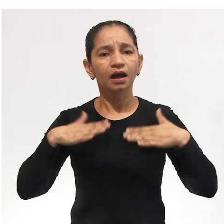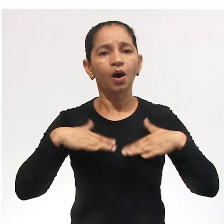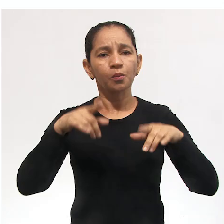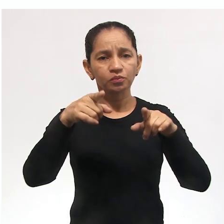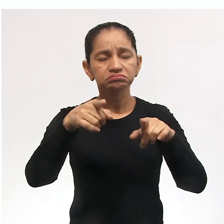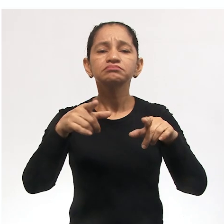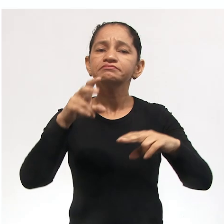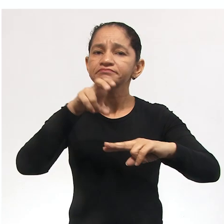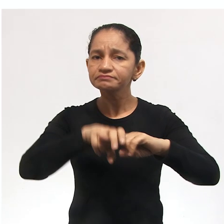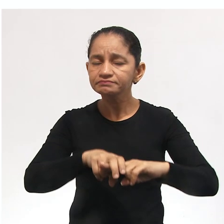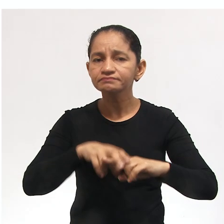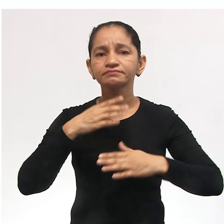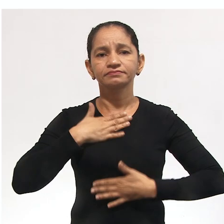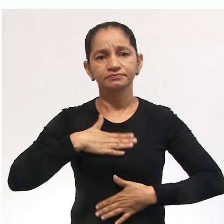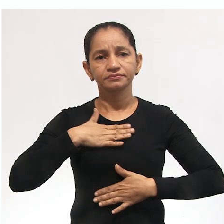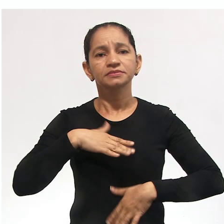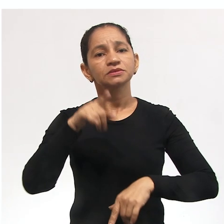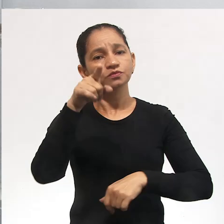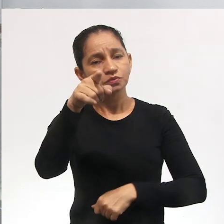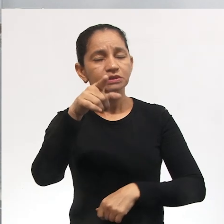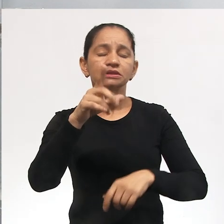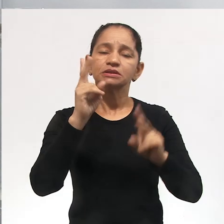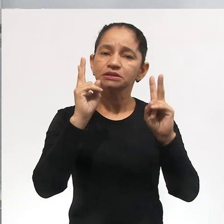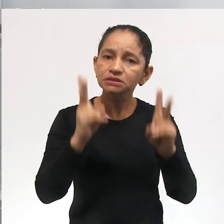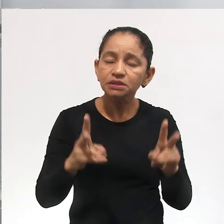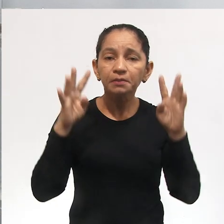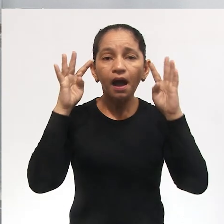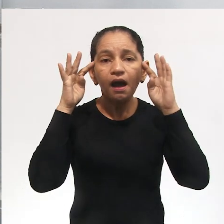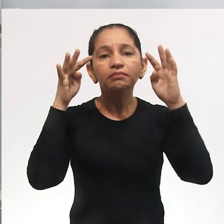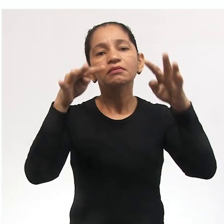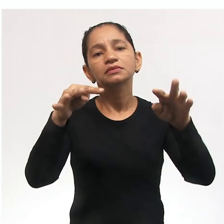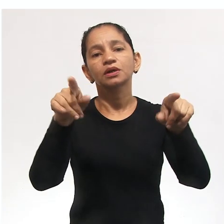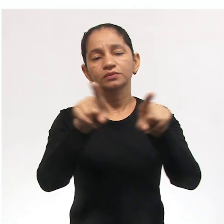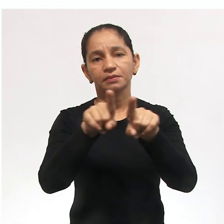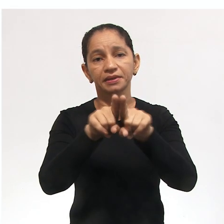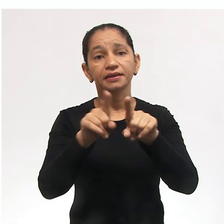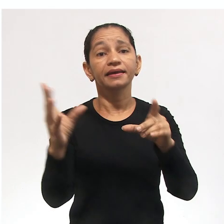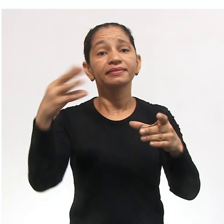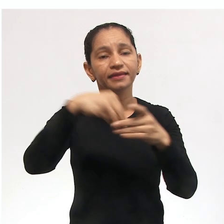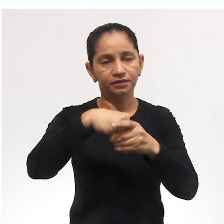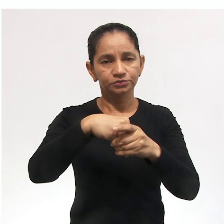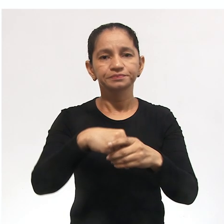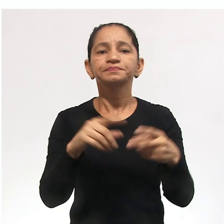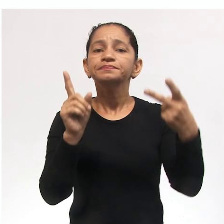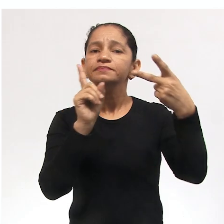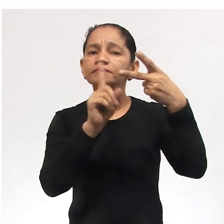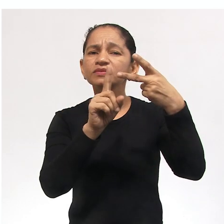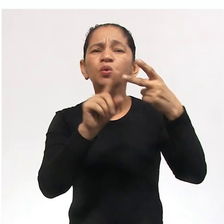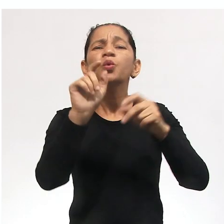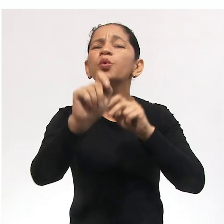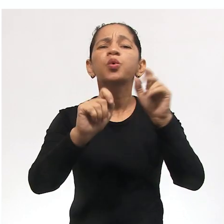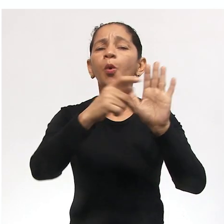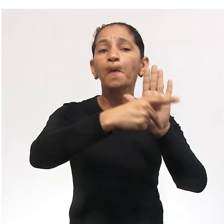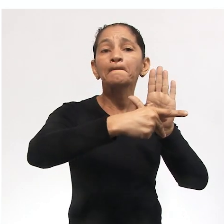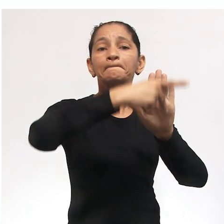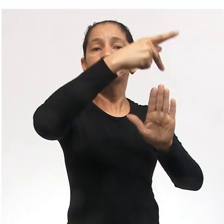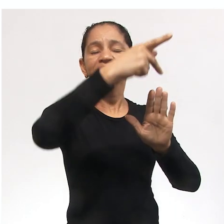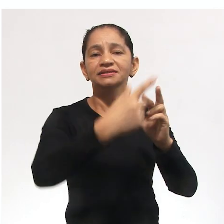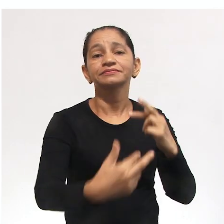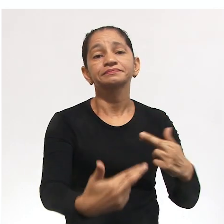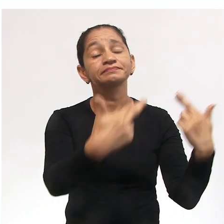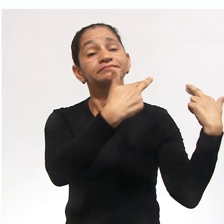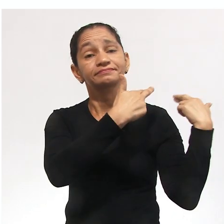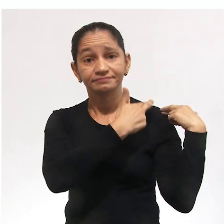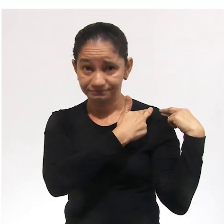esses bens geram benefícios, é ativo, tá? Agora, o que seria passivo? São obrigações, como a gente falou